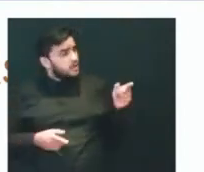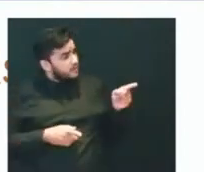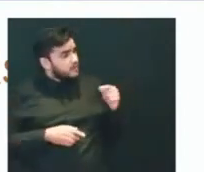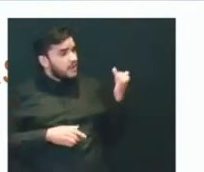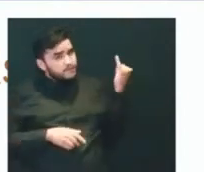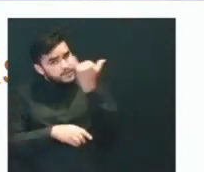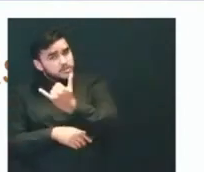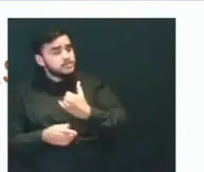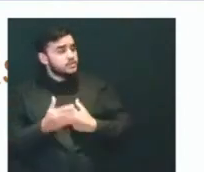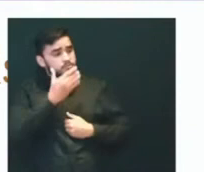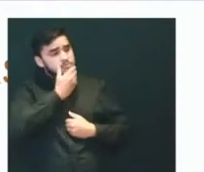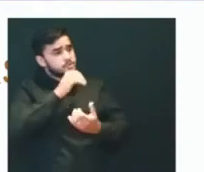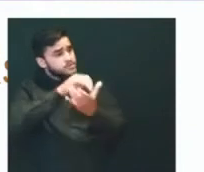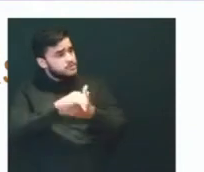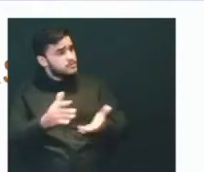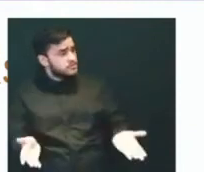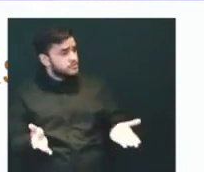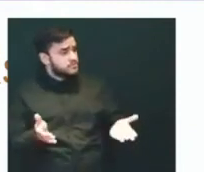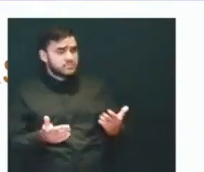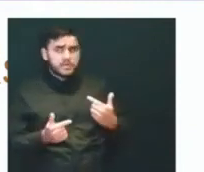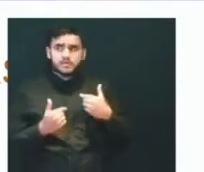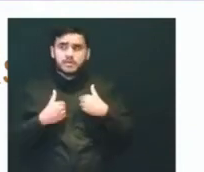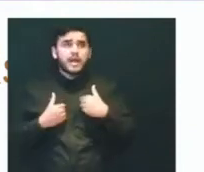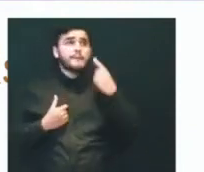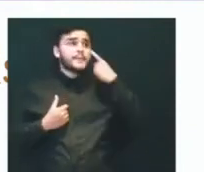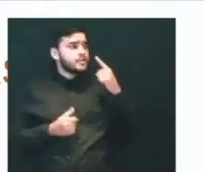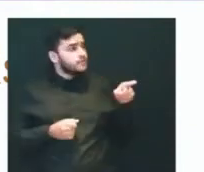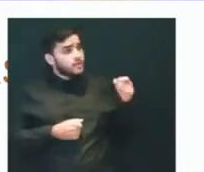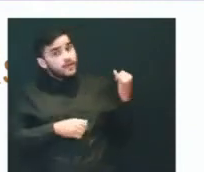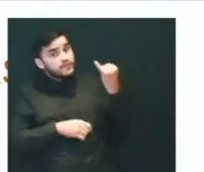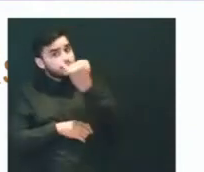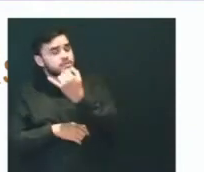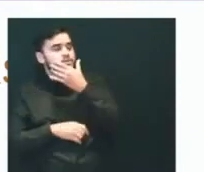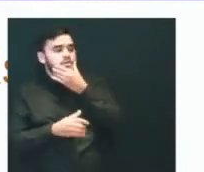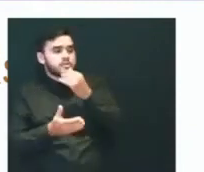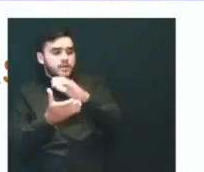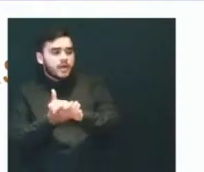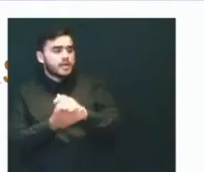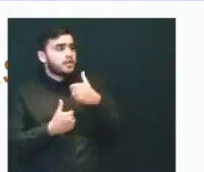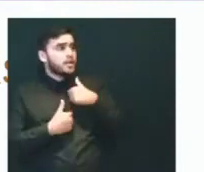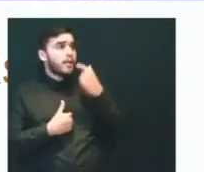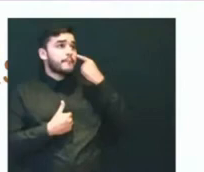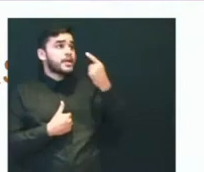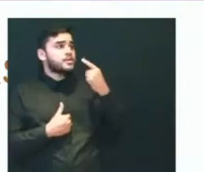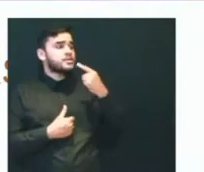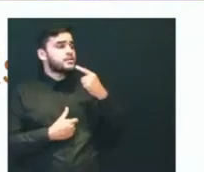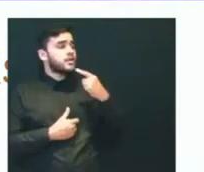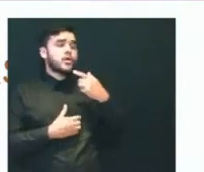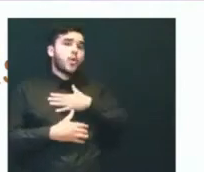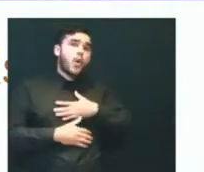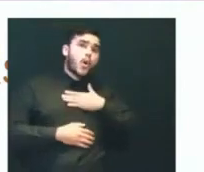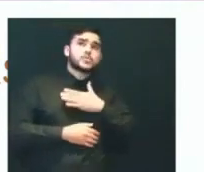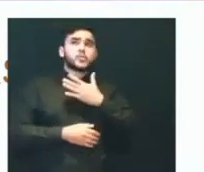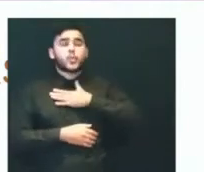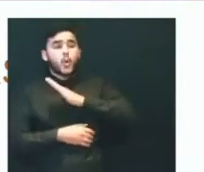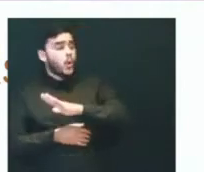você comunicasse que não vai magoar, você comunicasse os seus desejos, comunicasse o que é que gosta de comer, o que é que não gosta,